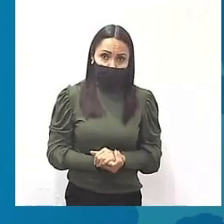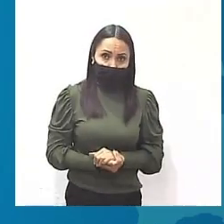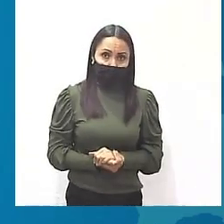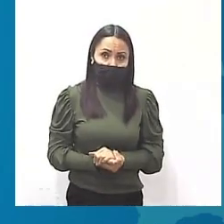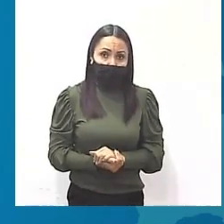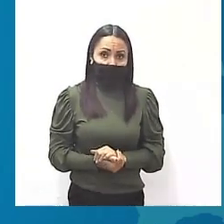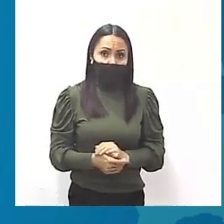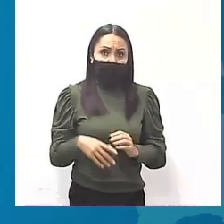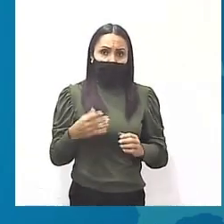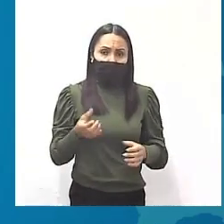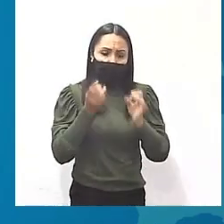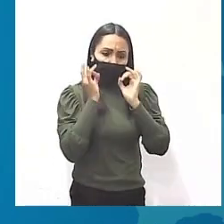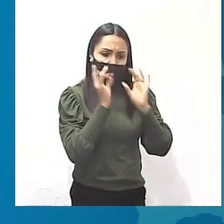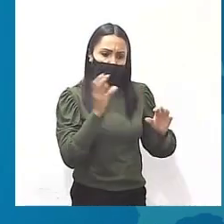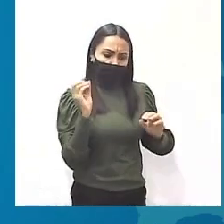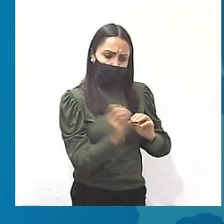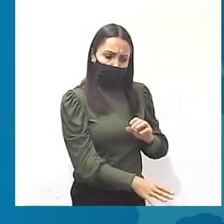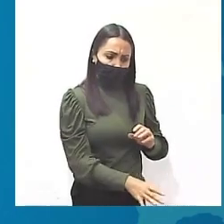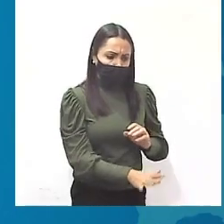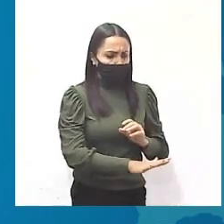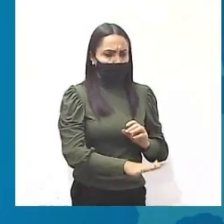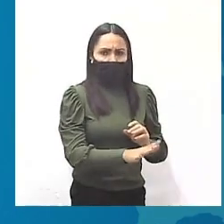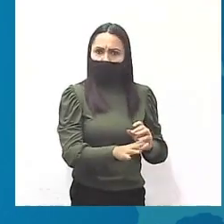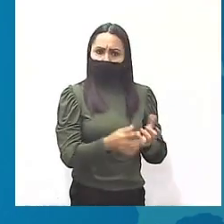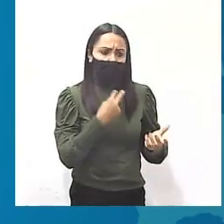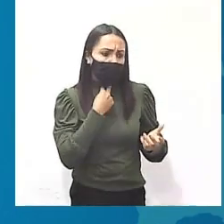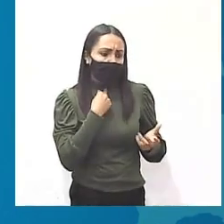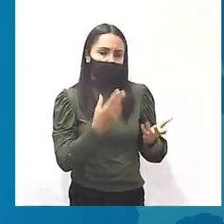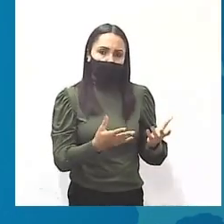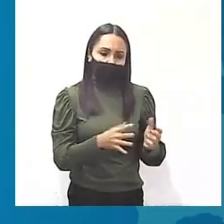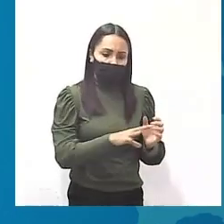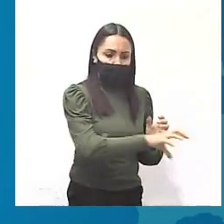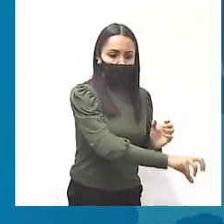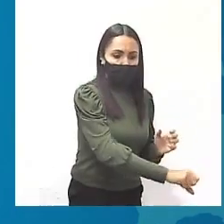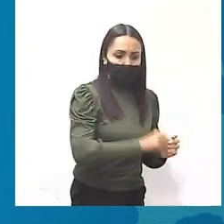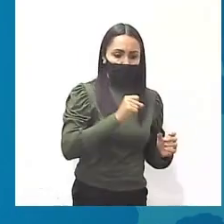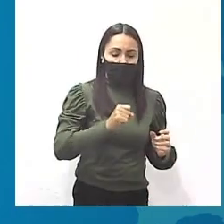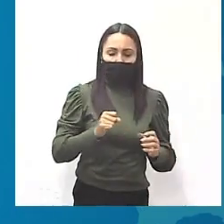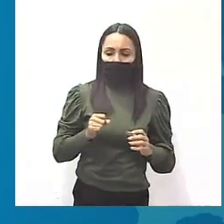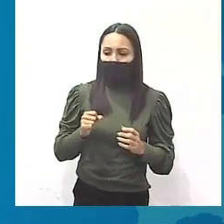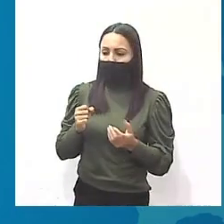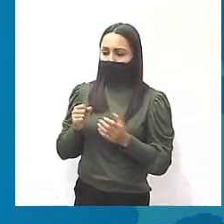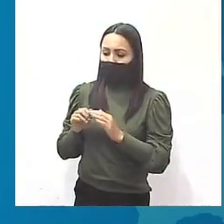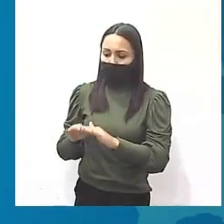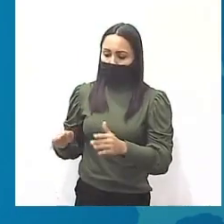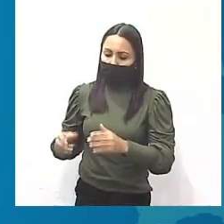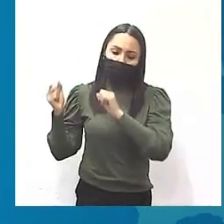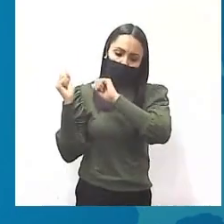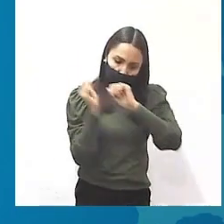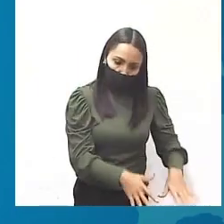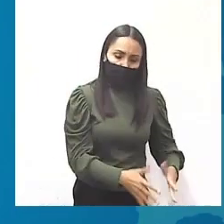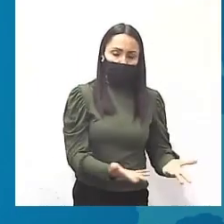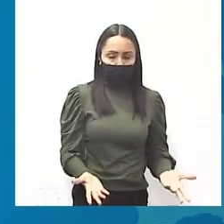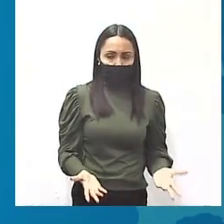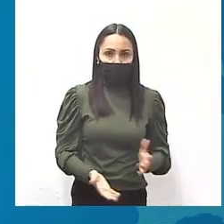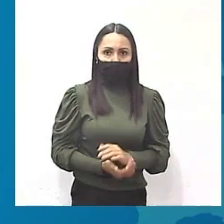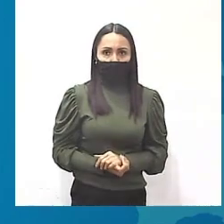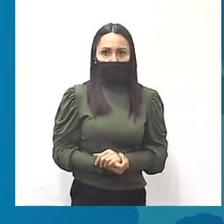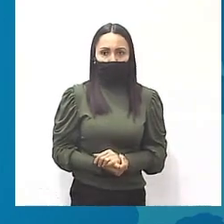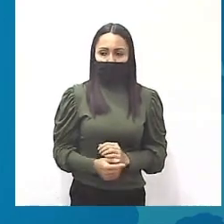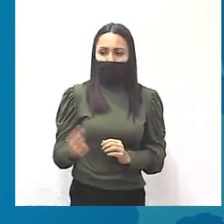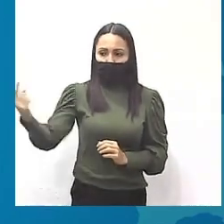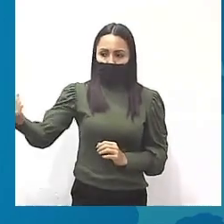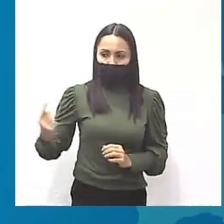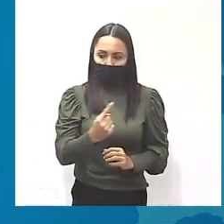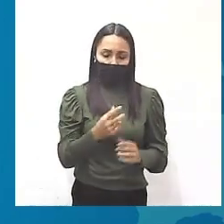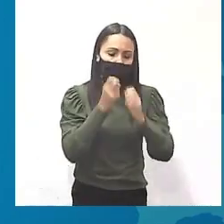não joga o lixo no chão. Aí você vai, pega o lixo, ó, joga no chão. O outro fulaninho vem